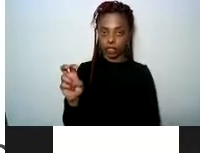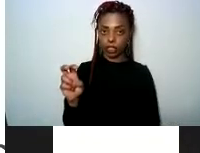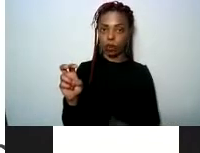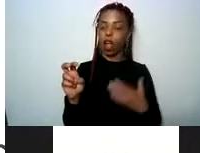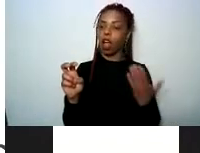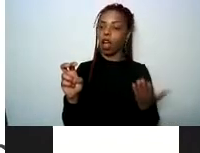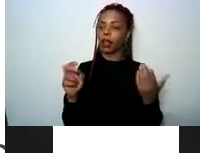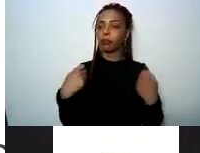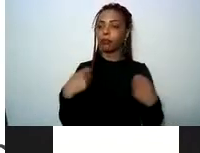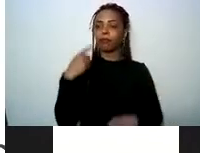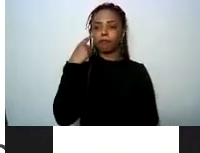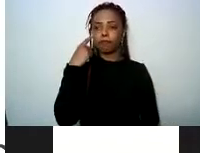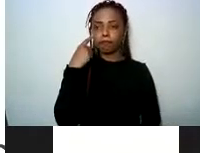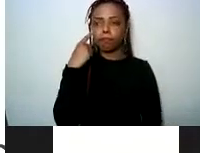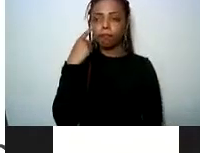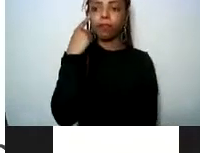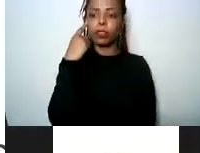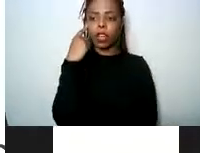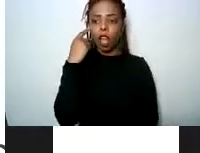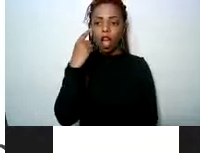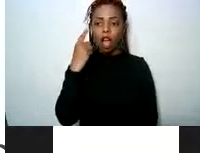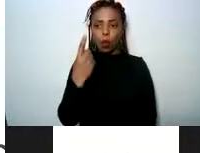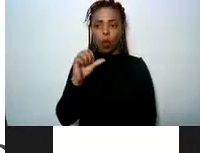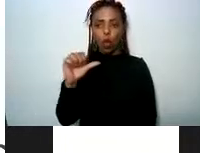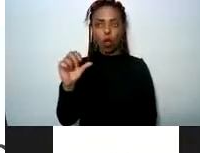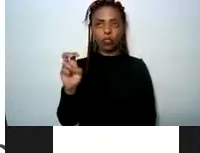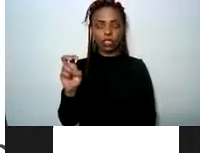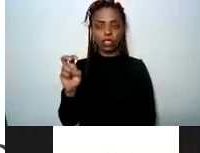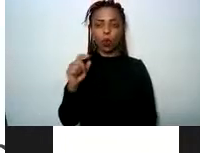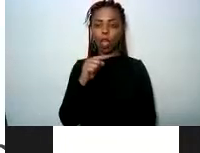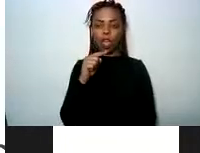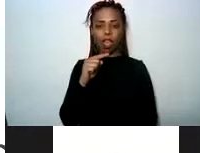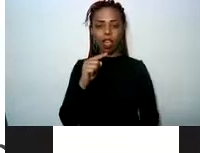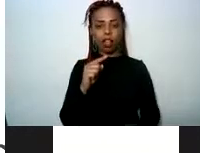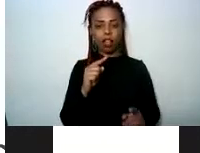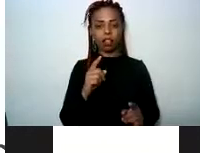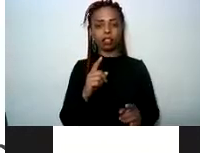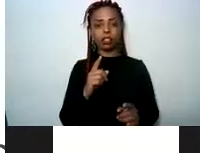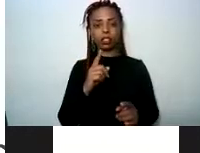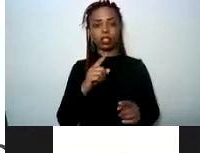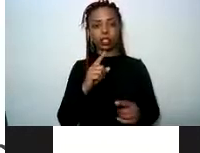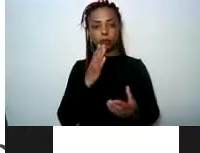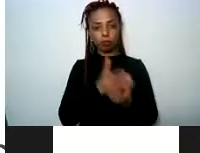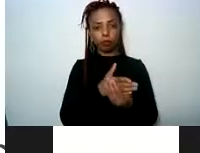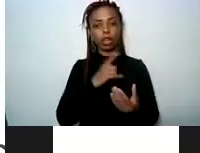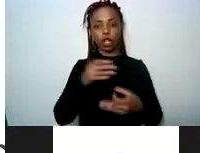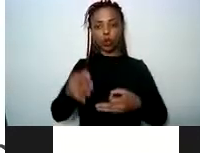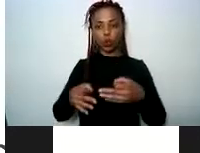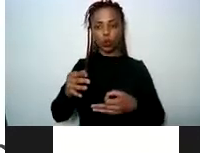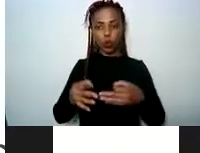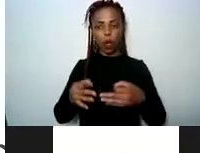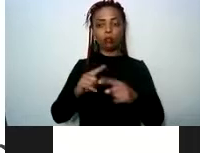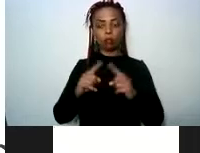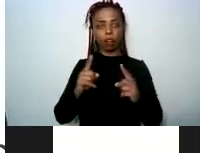de que em 95 esse objeto ele é julgado e interpretado quanto patrimônio